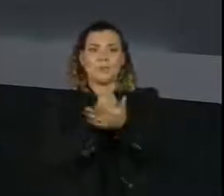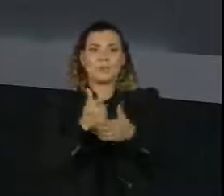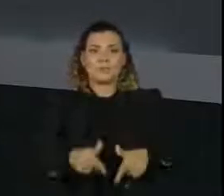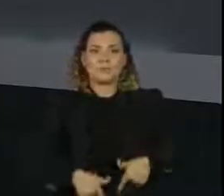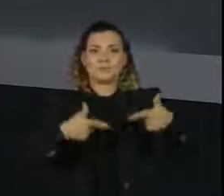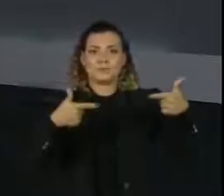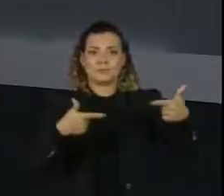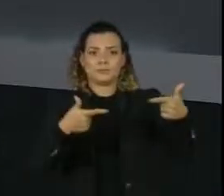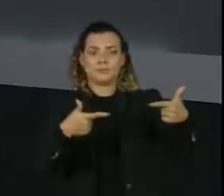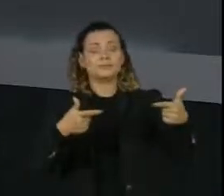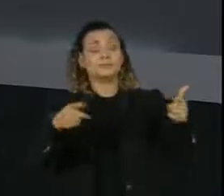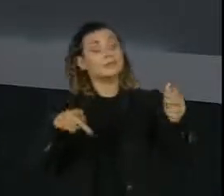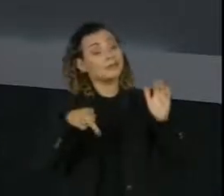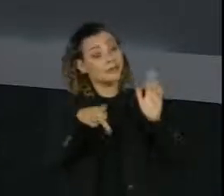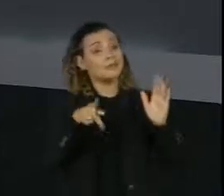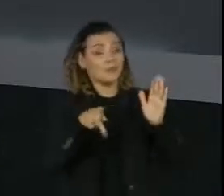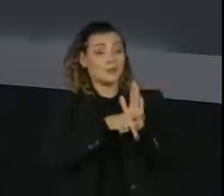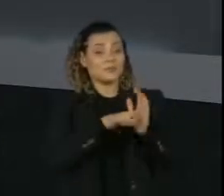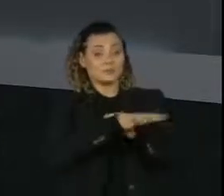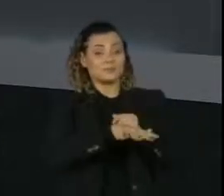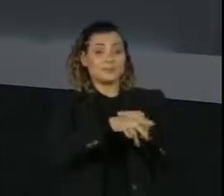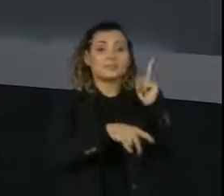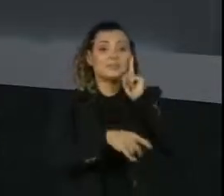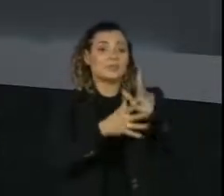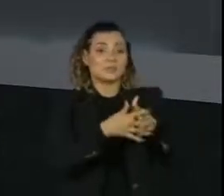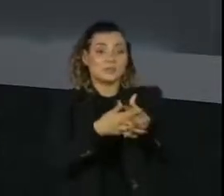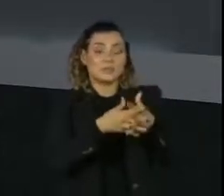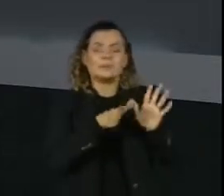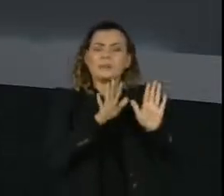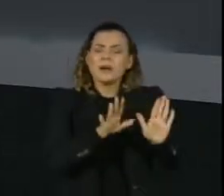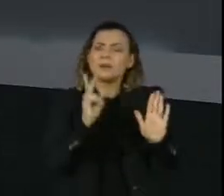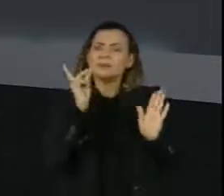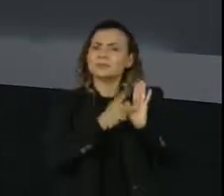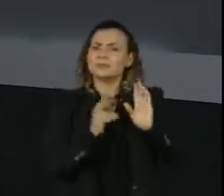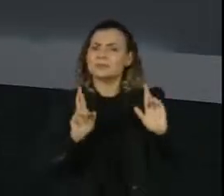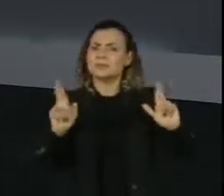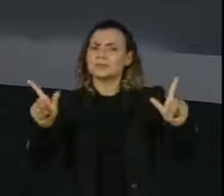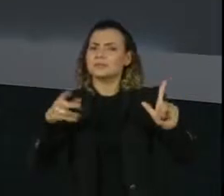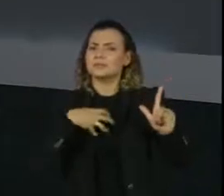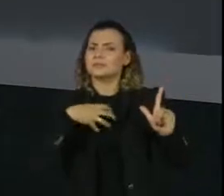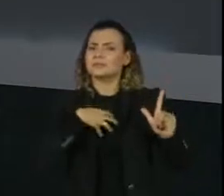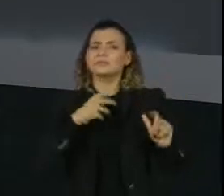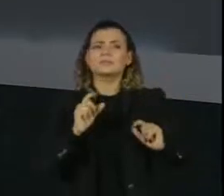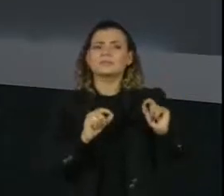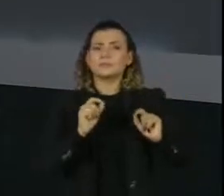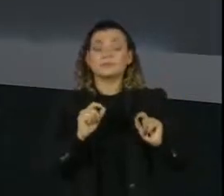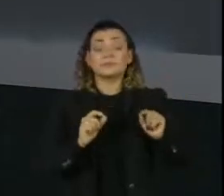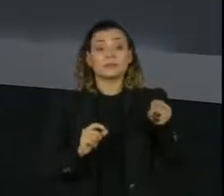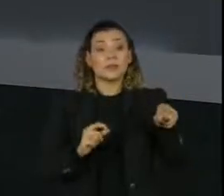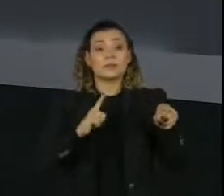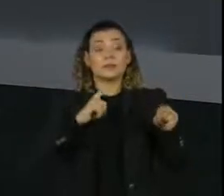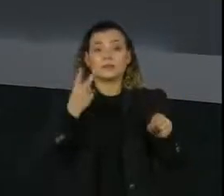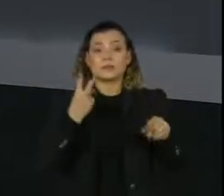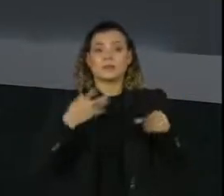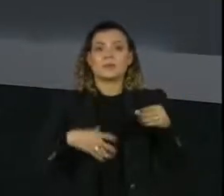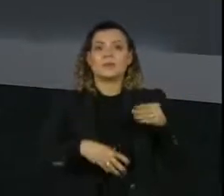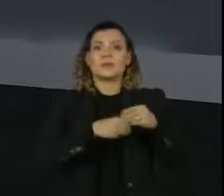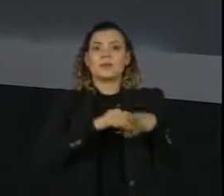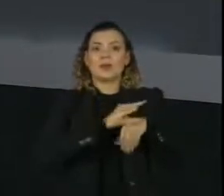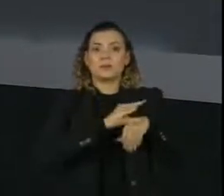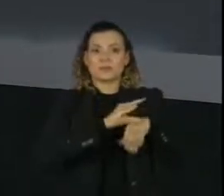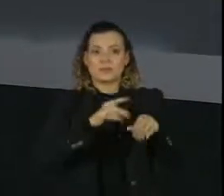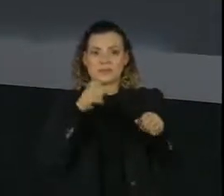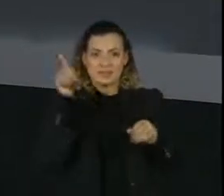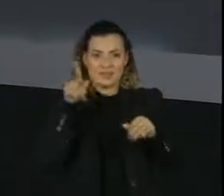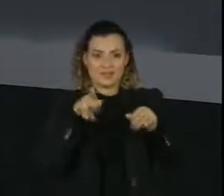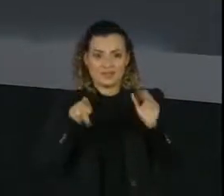do ideário americano, né, que associa a arma à liberdade, mas tem uma diferença fundamental, porque lá a segunda emenda, assim, o